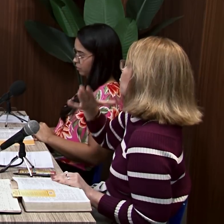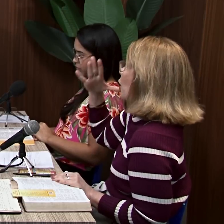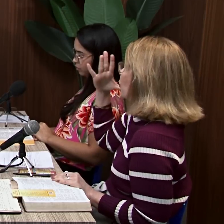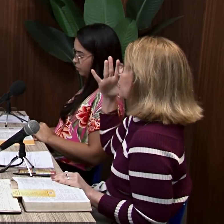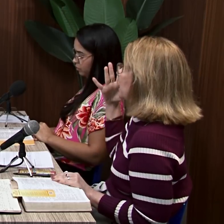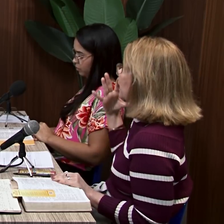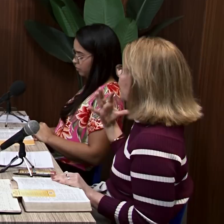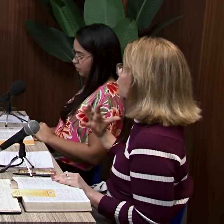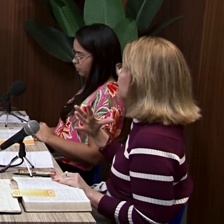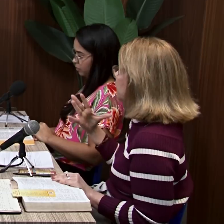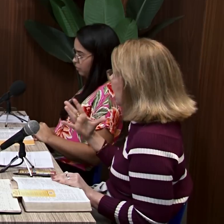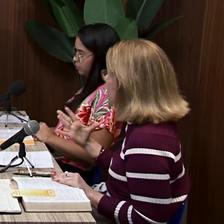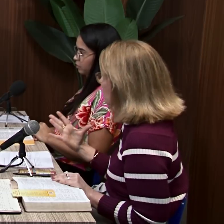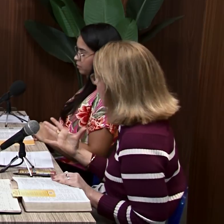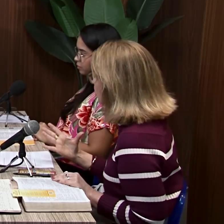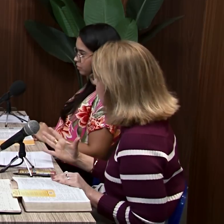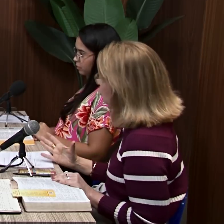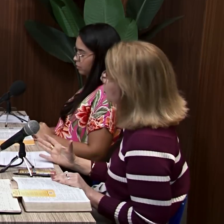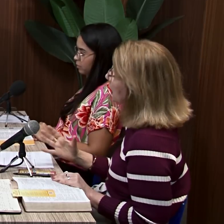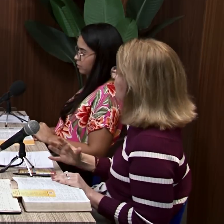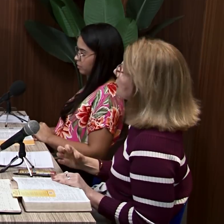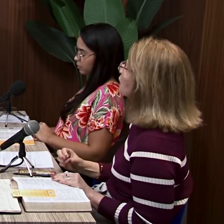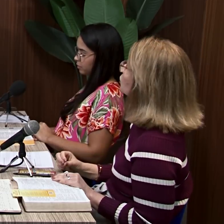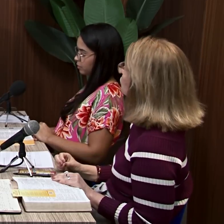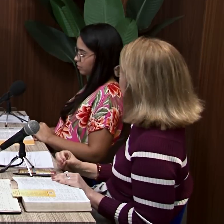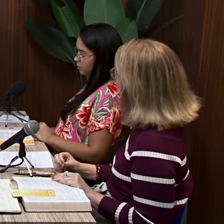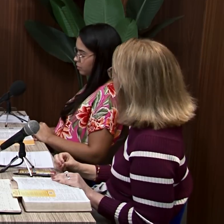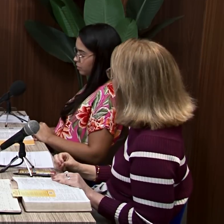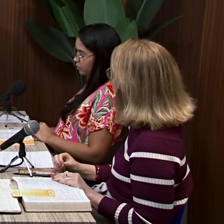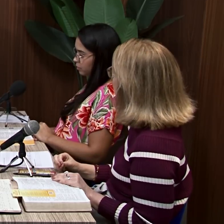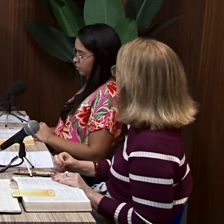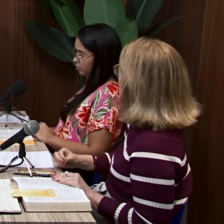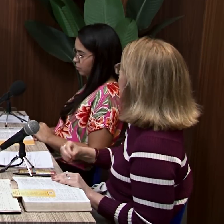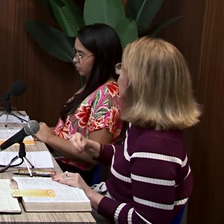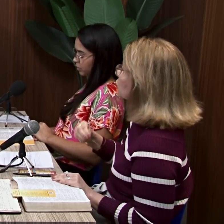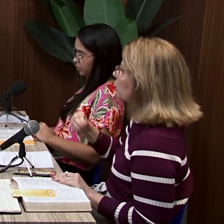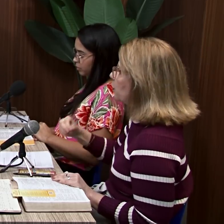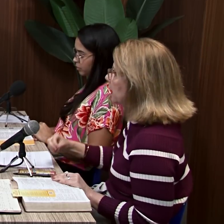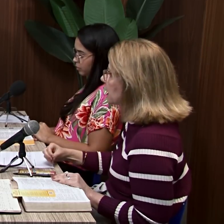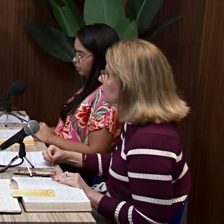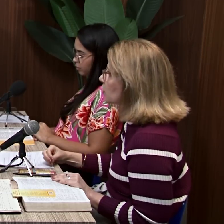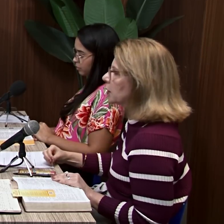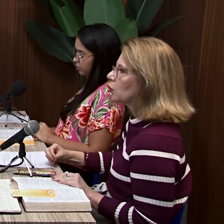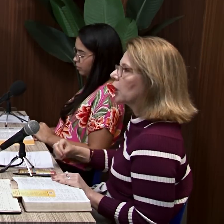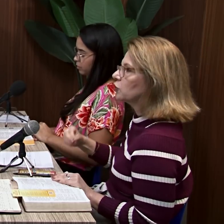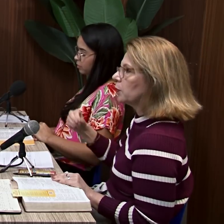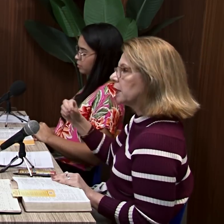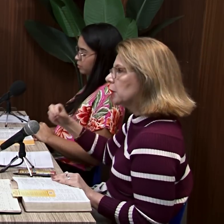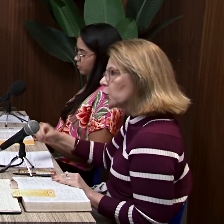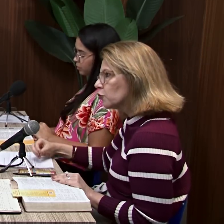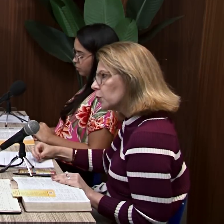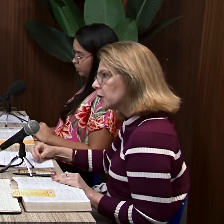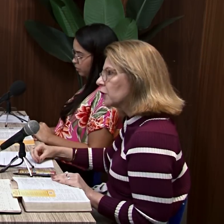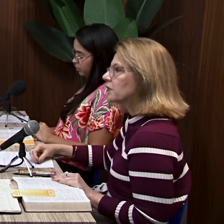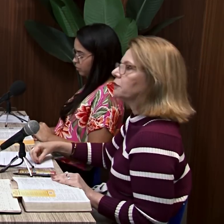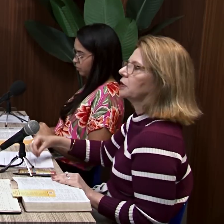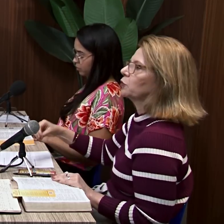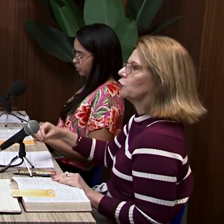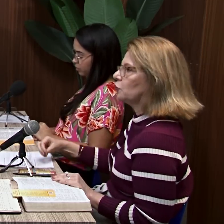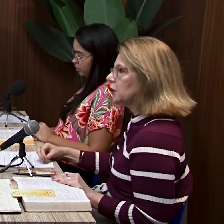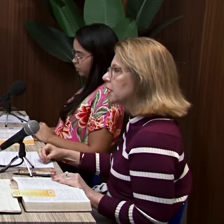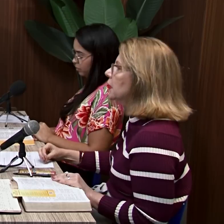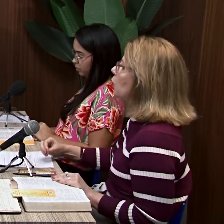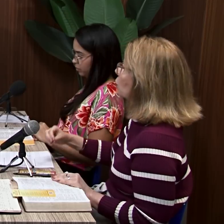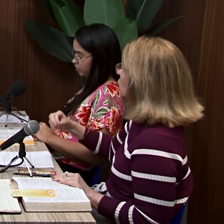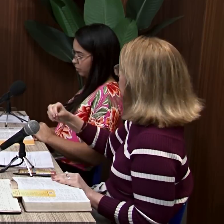o sol que resplandece mais do que tudo. E essa é a luz de Jesus. É a luz que brilha sobre nós, que brilhou sobre a nossa vida